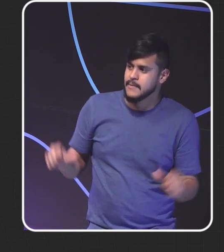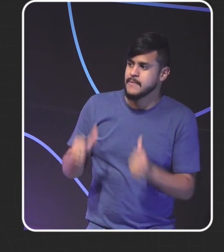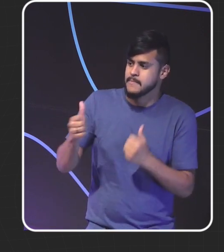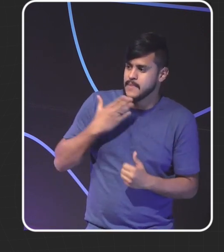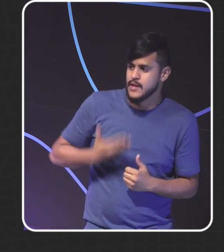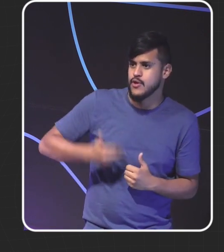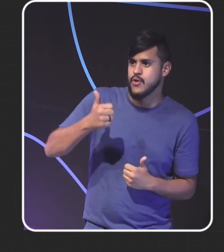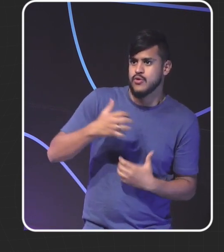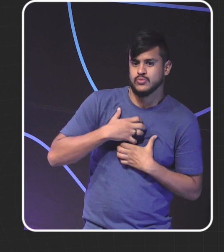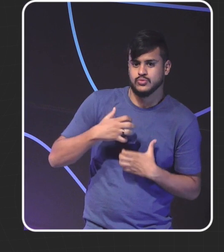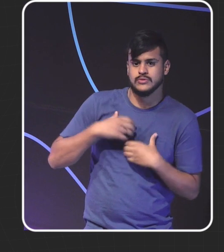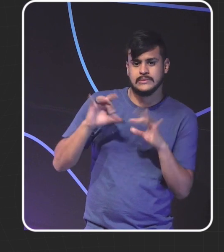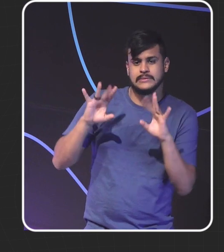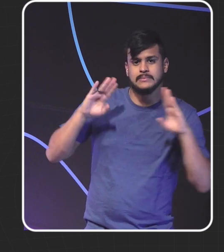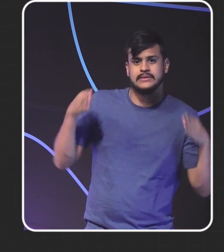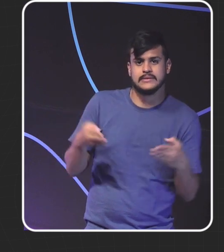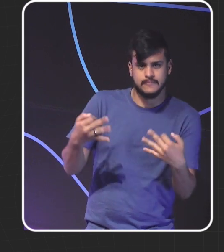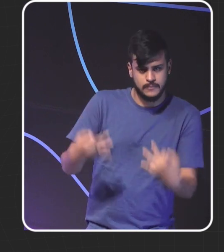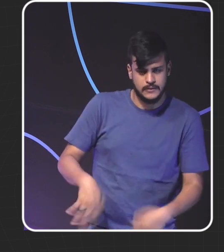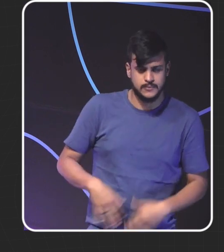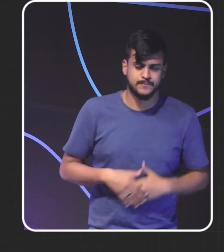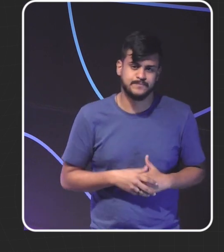né? De uma forma específica.